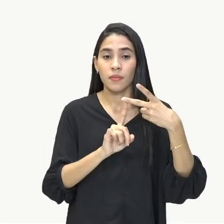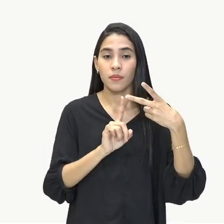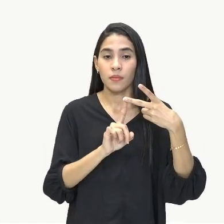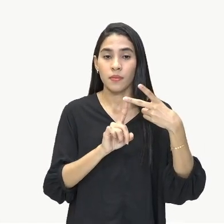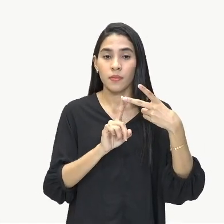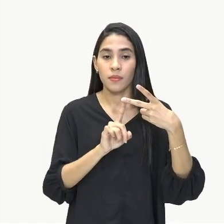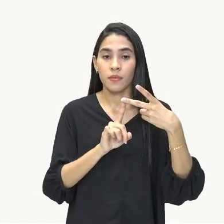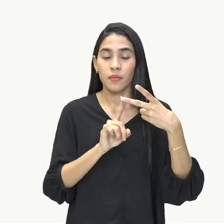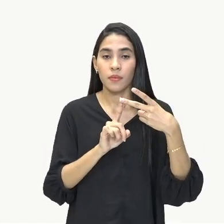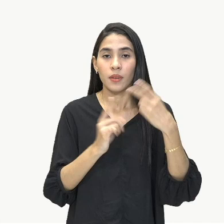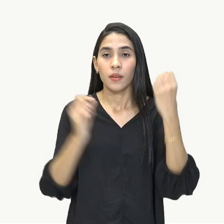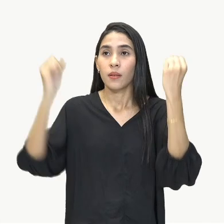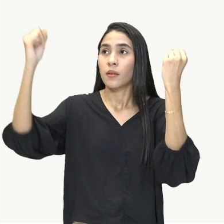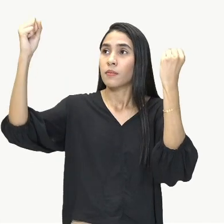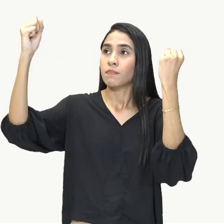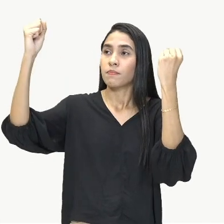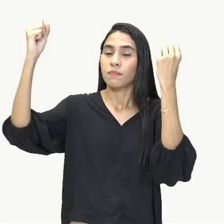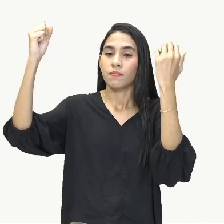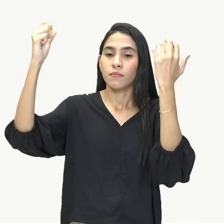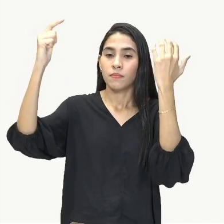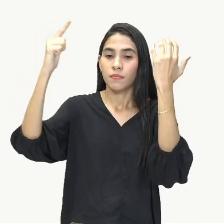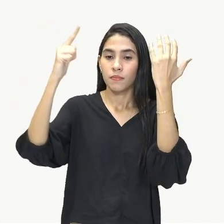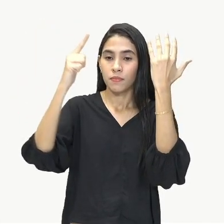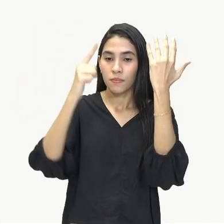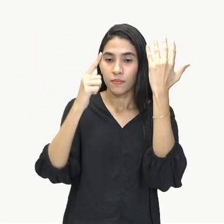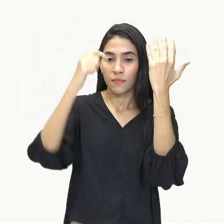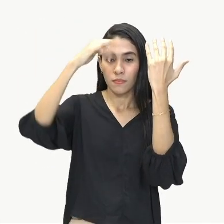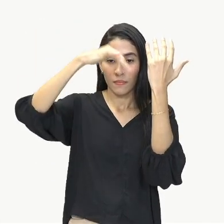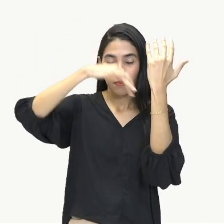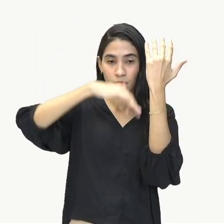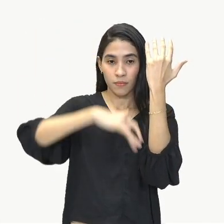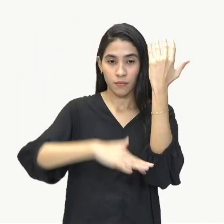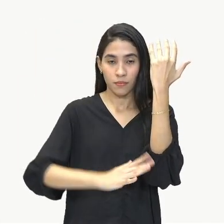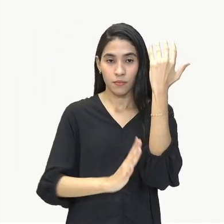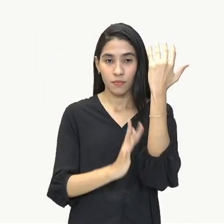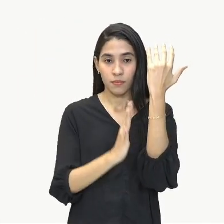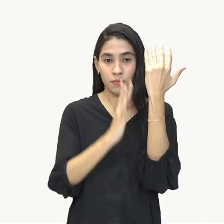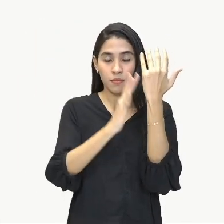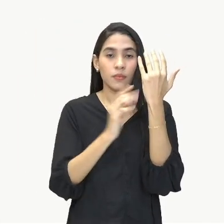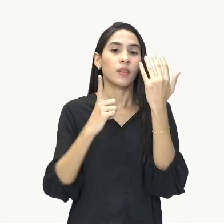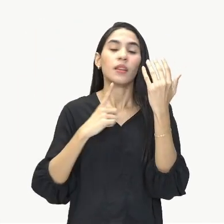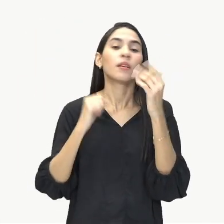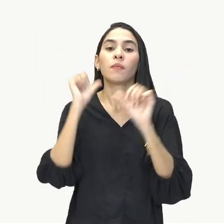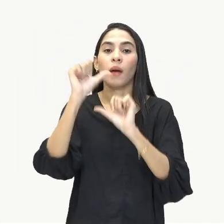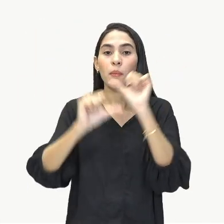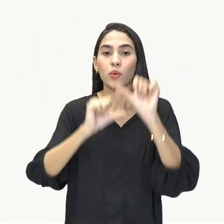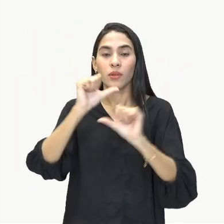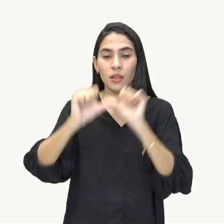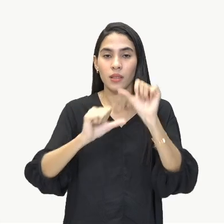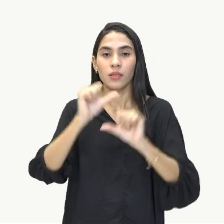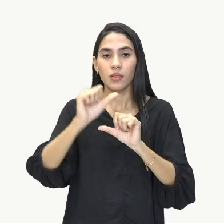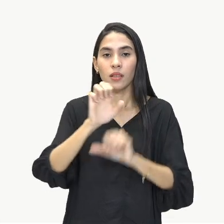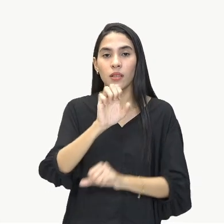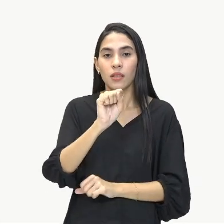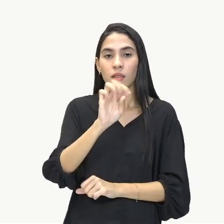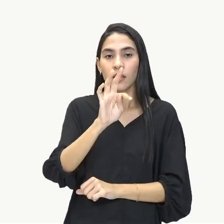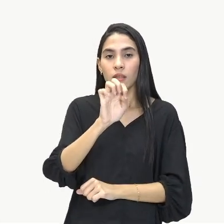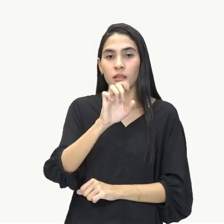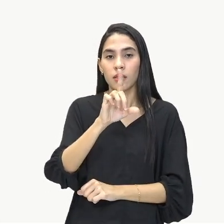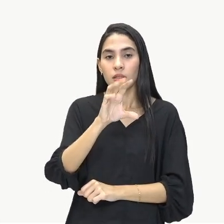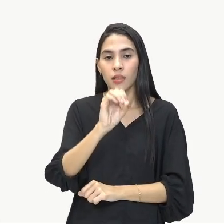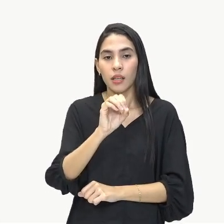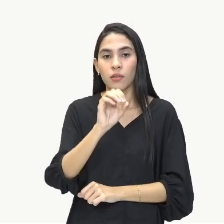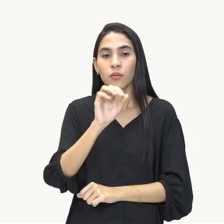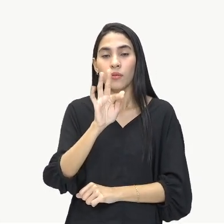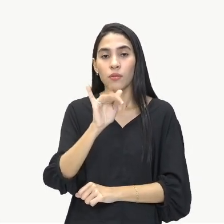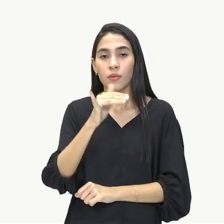química é a fotossíntese. E nós temos uma mudança de estado físico, que é a fusão.